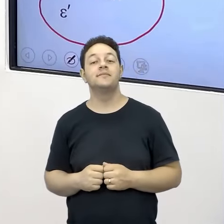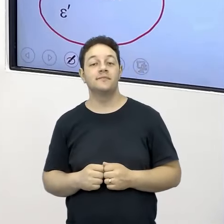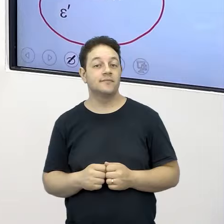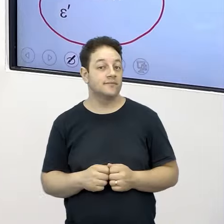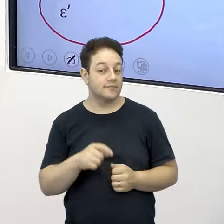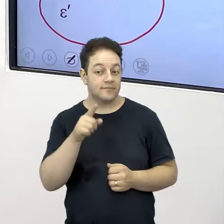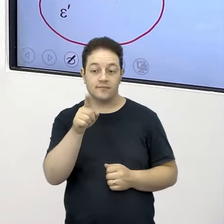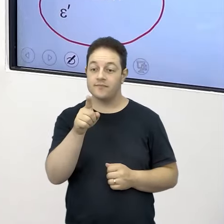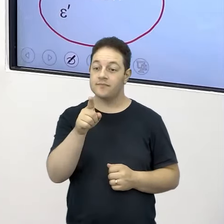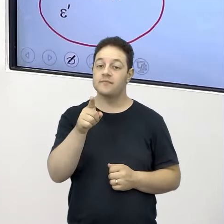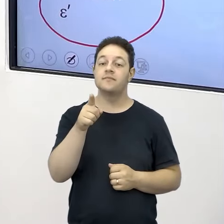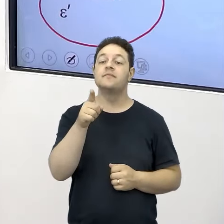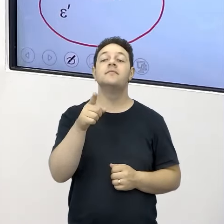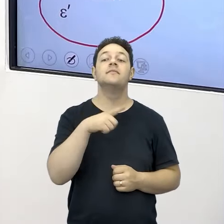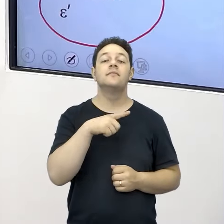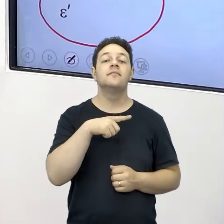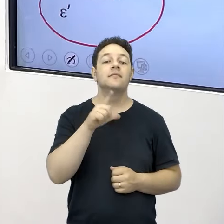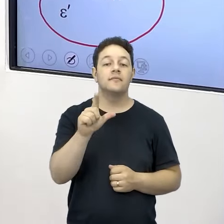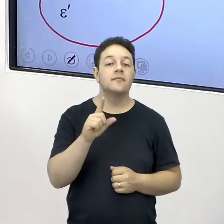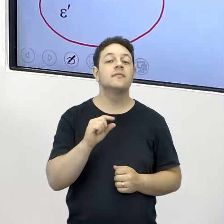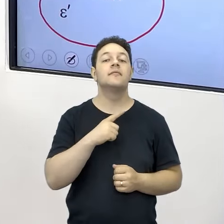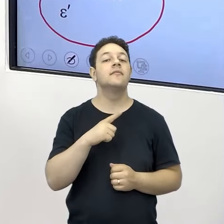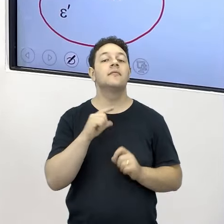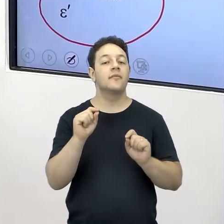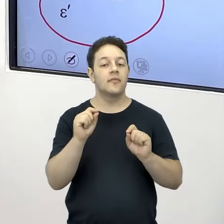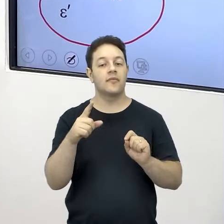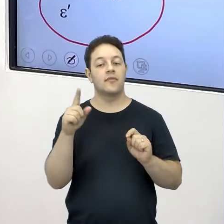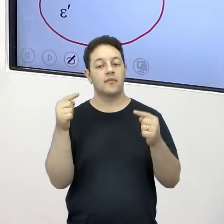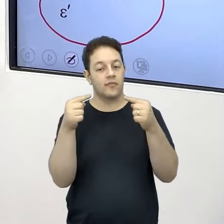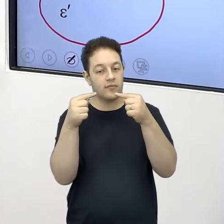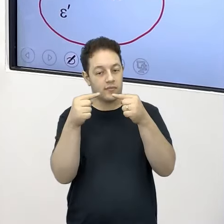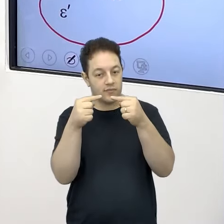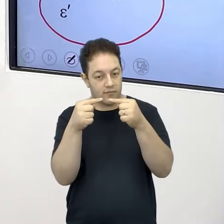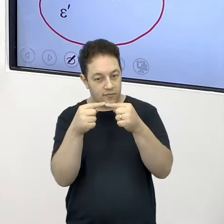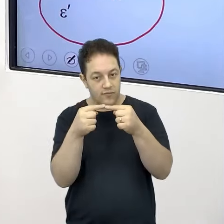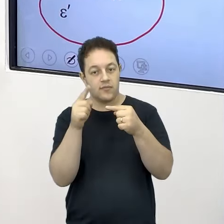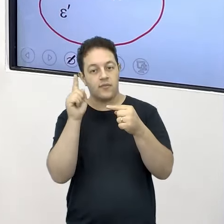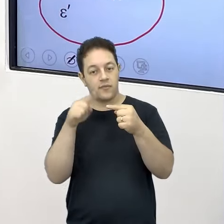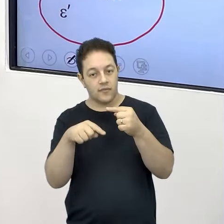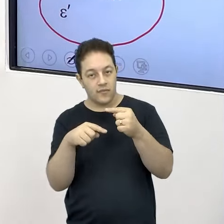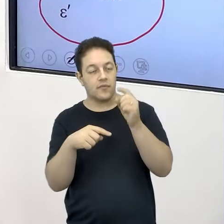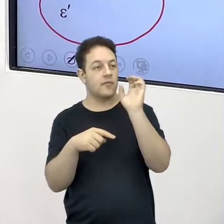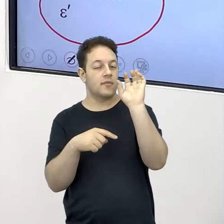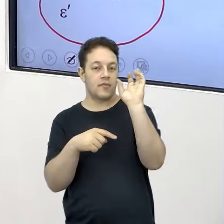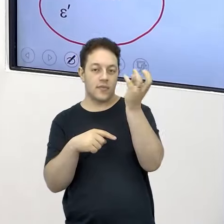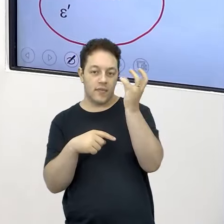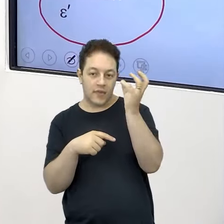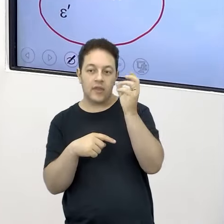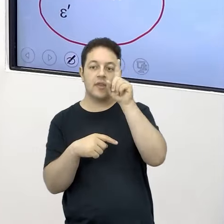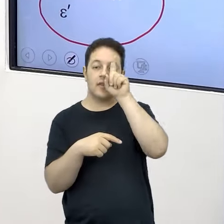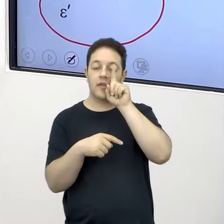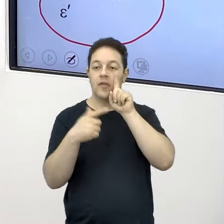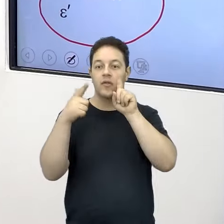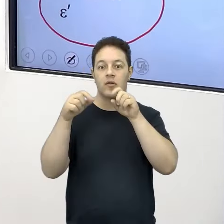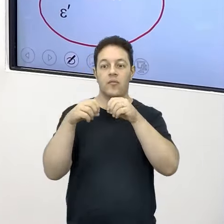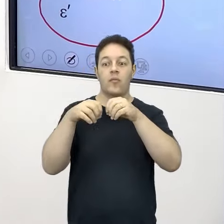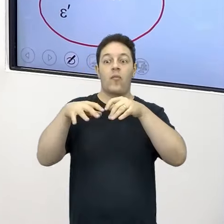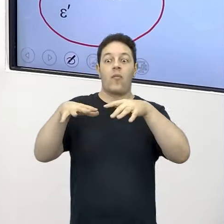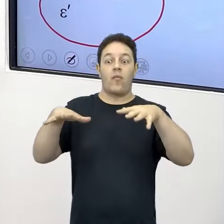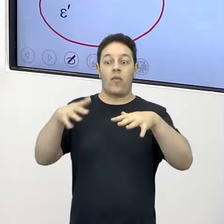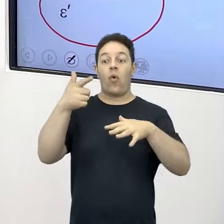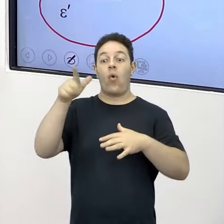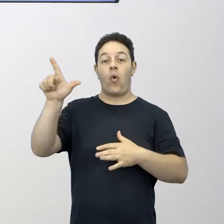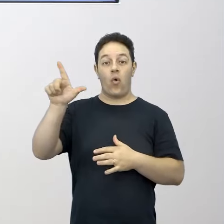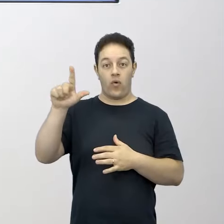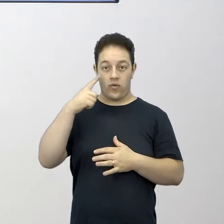você tem aí? Você tem, então, uma relação já da lâmpada incandescente em termos de eficiência. Vamos fazer isso, então,